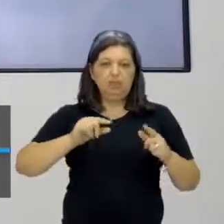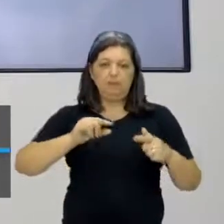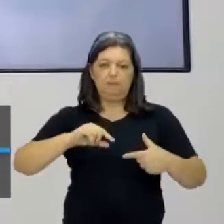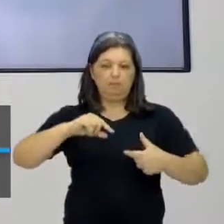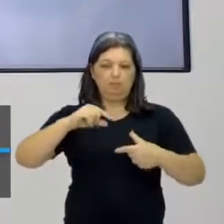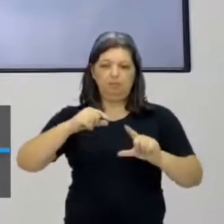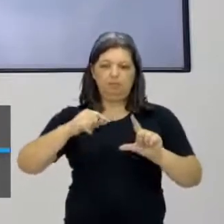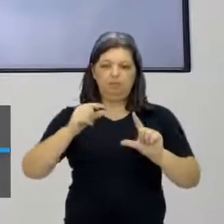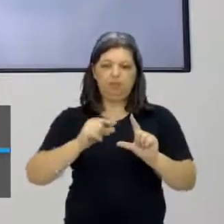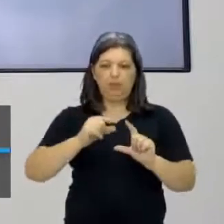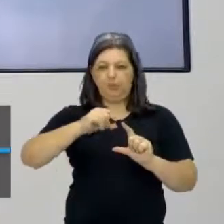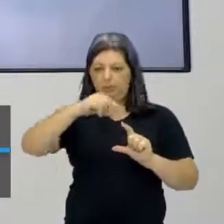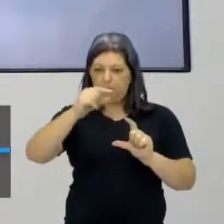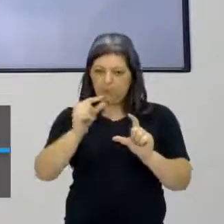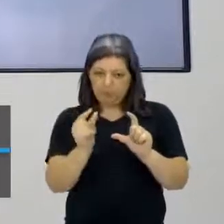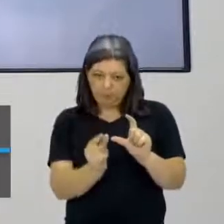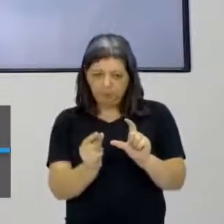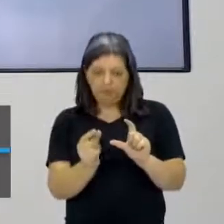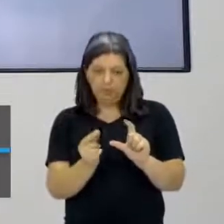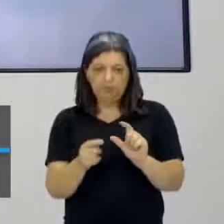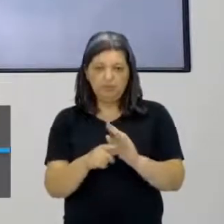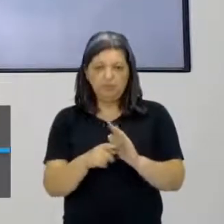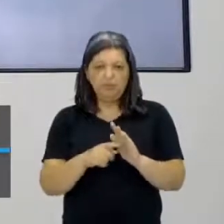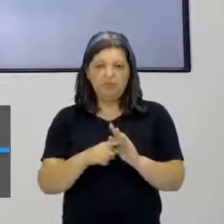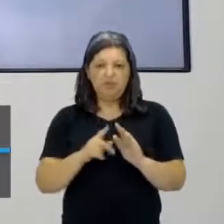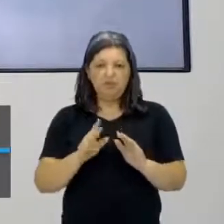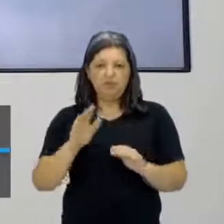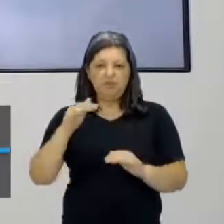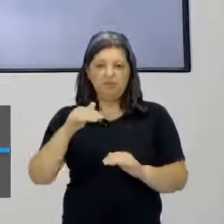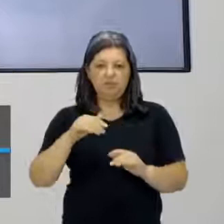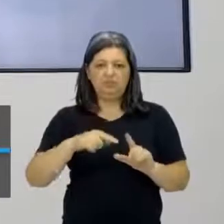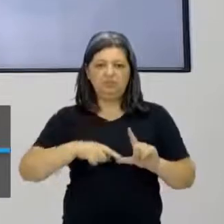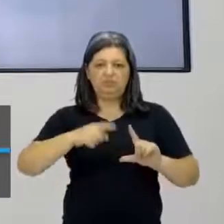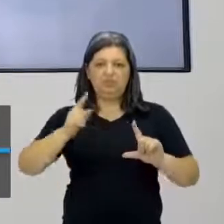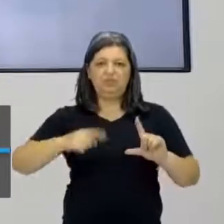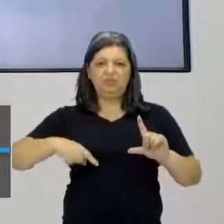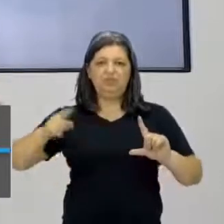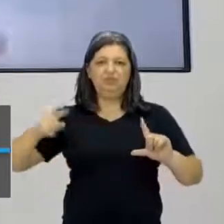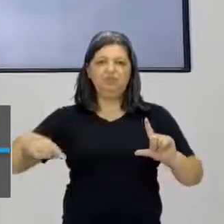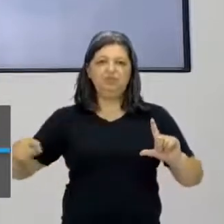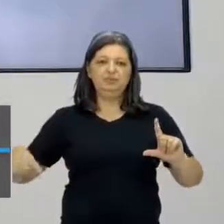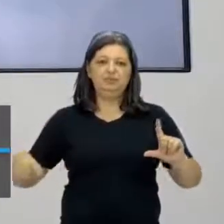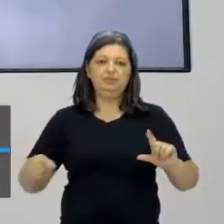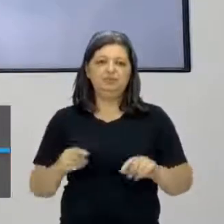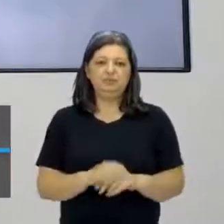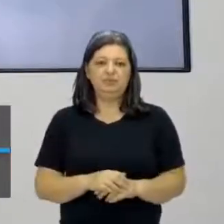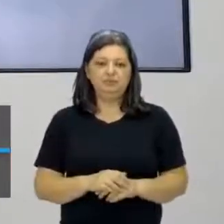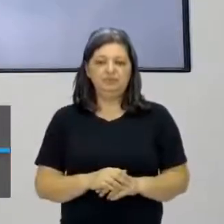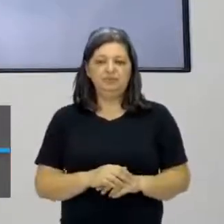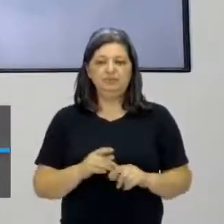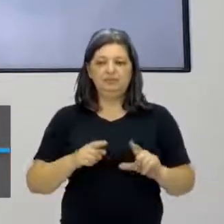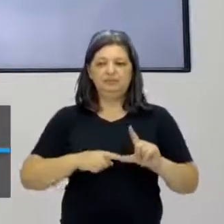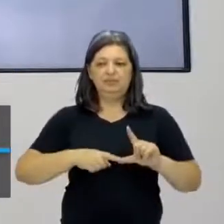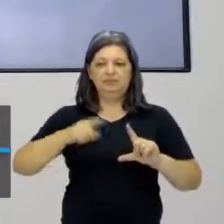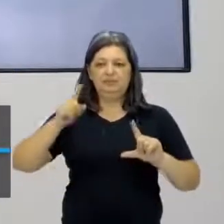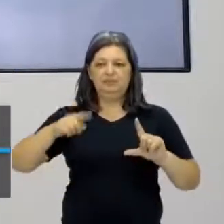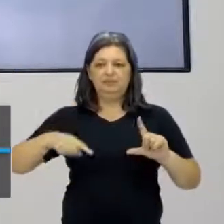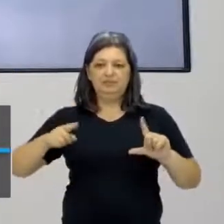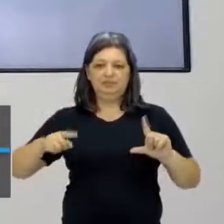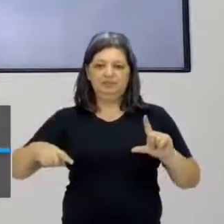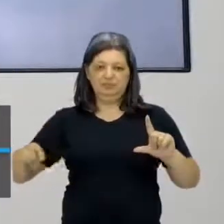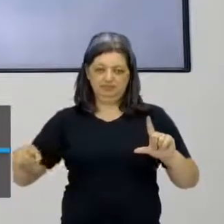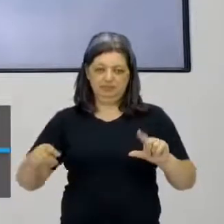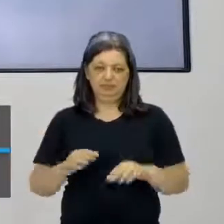né? Aqui é o de barra e aqui é o que eu não sei o nome, mas ele é o que sobe e desce, não, vou falar o nome errado, vou